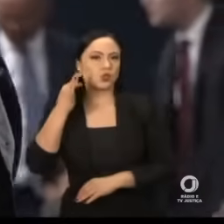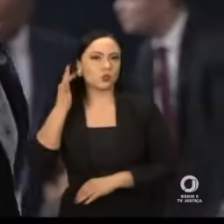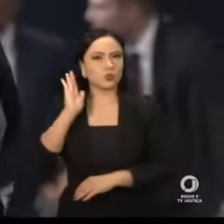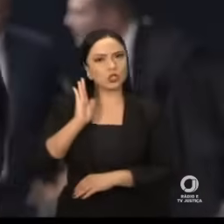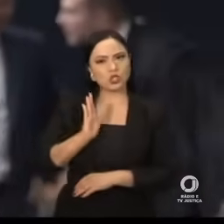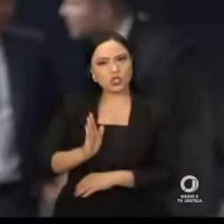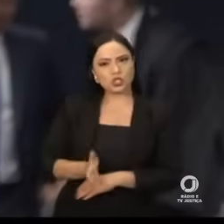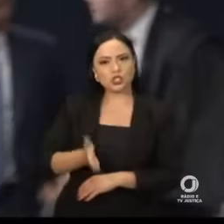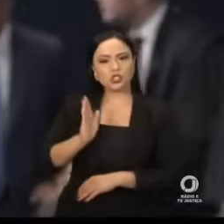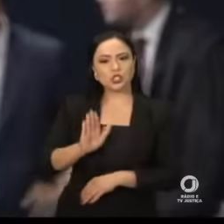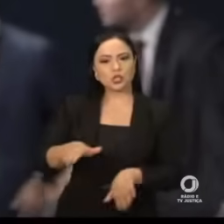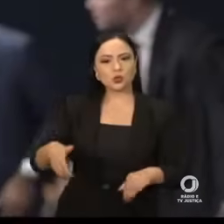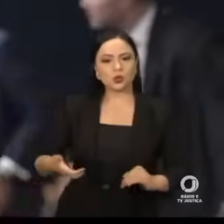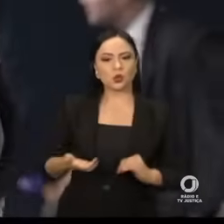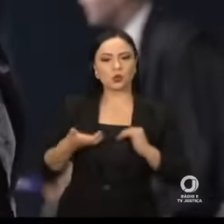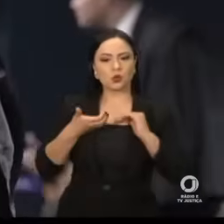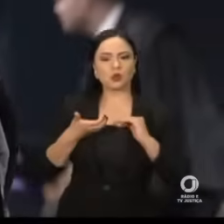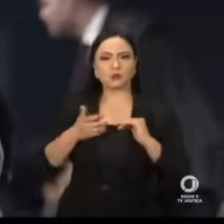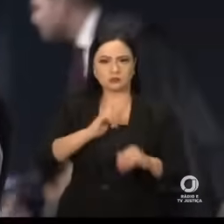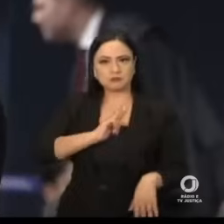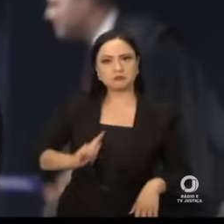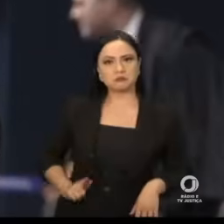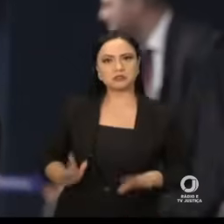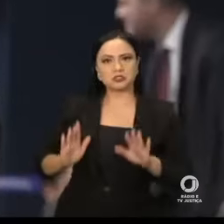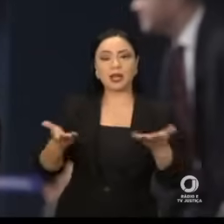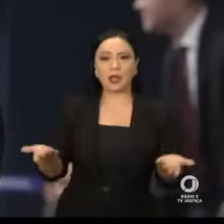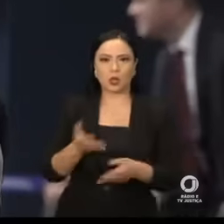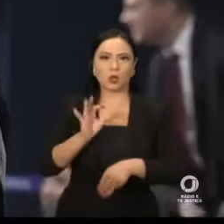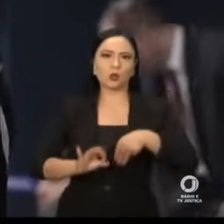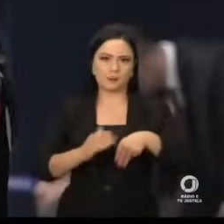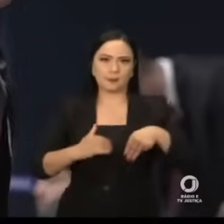do Congresso Nacional, governador, e agora ministro,